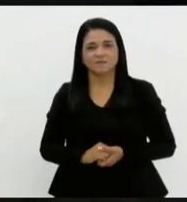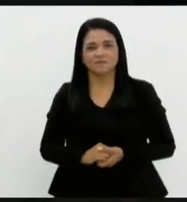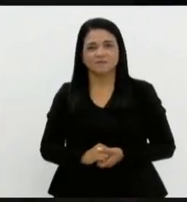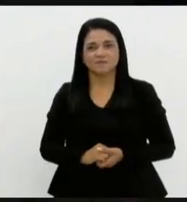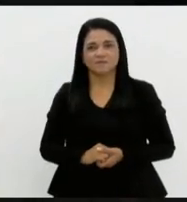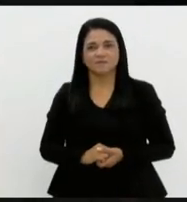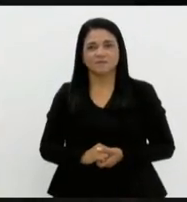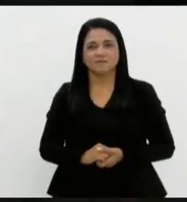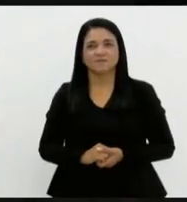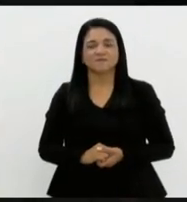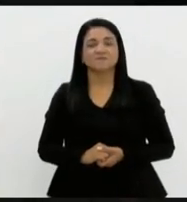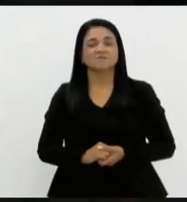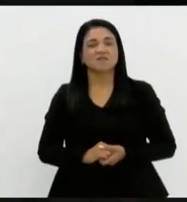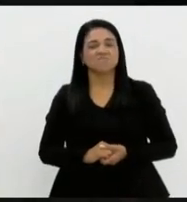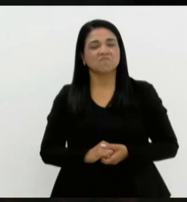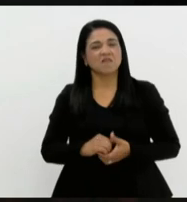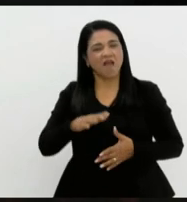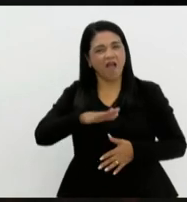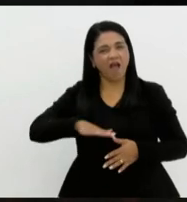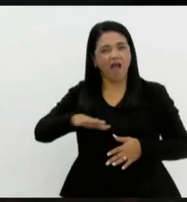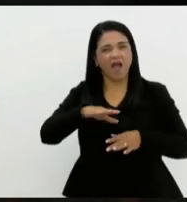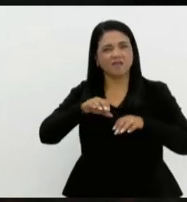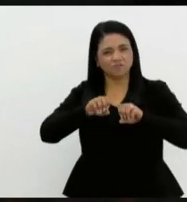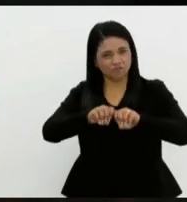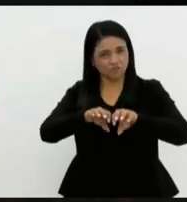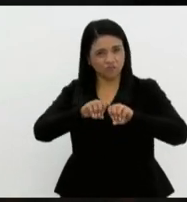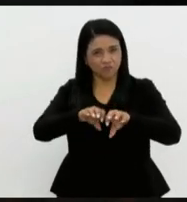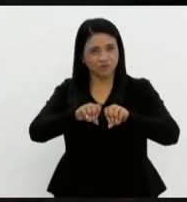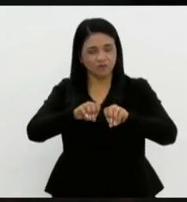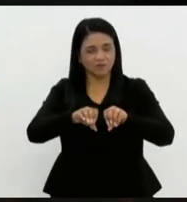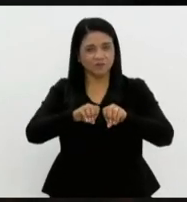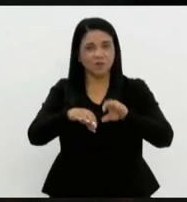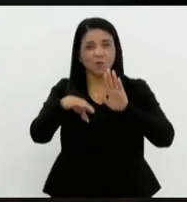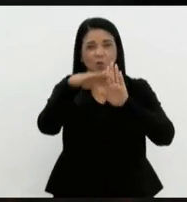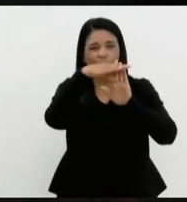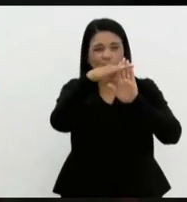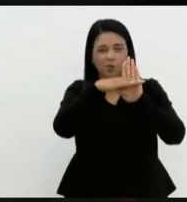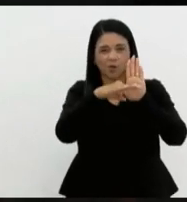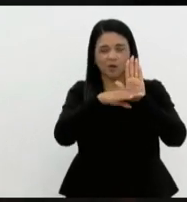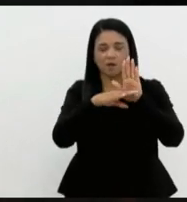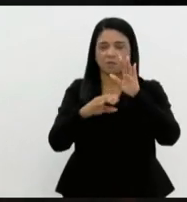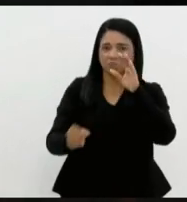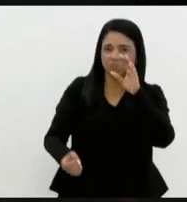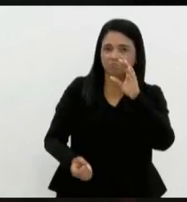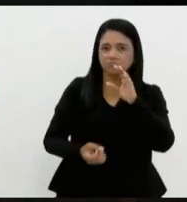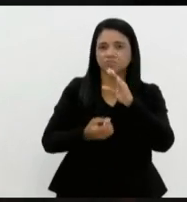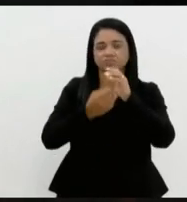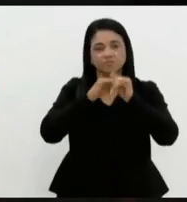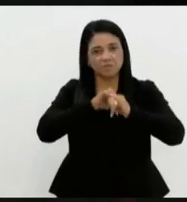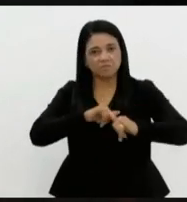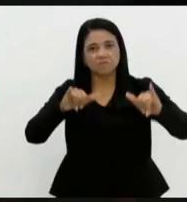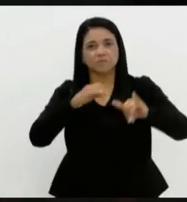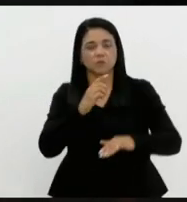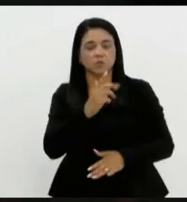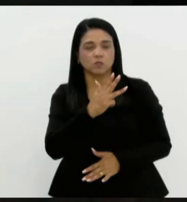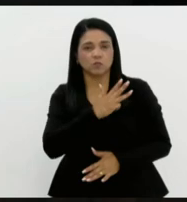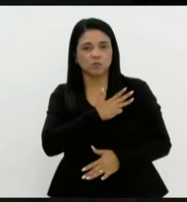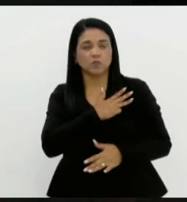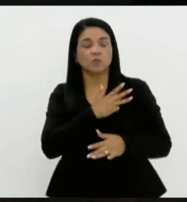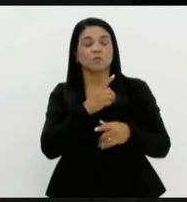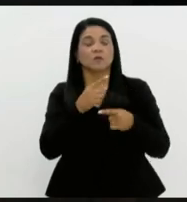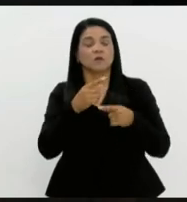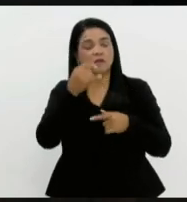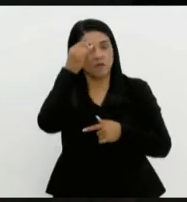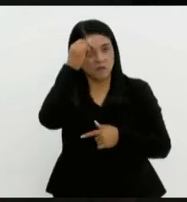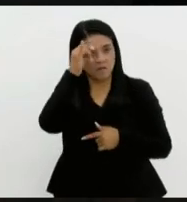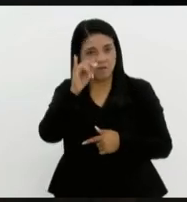Destaco também nesse campo da educação a importância do programa recentemente lançado pelo governo Lula para combater a evasão escolar no ensino médio. A